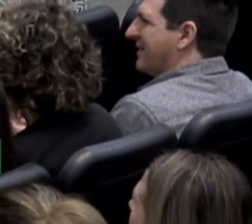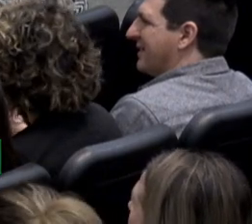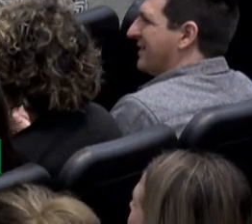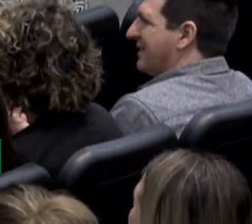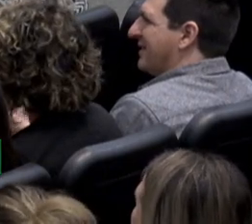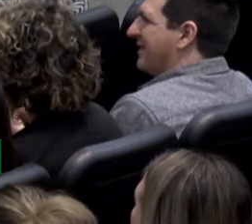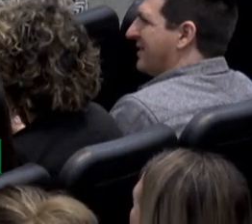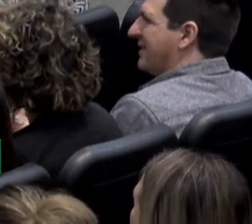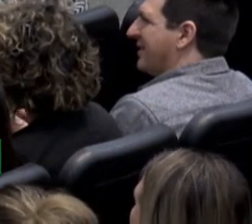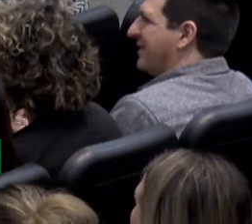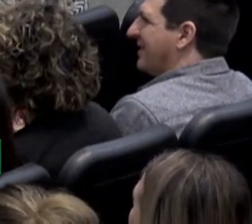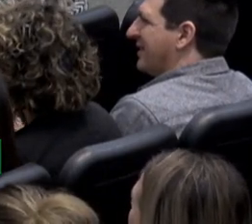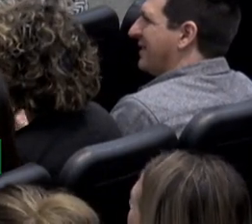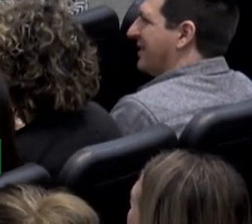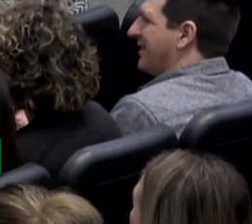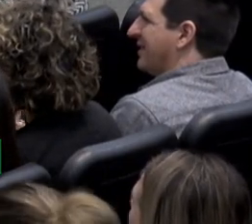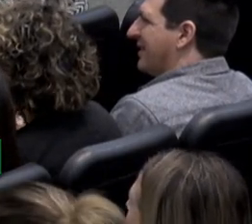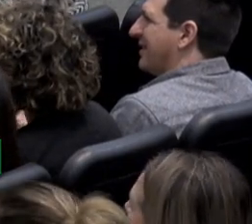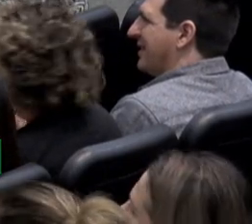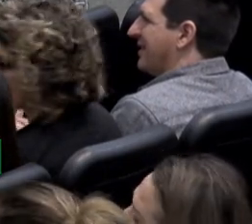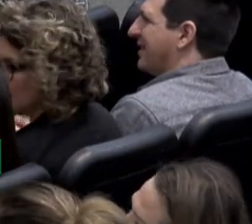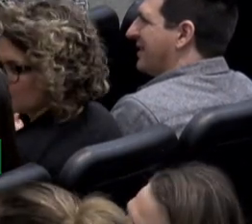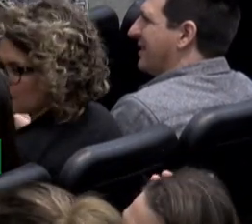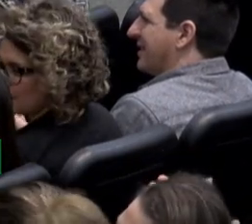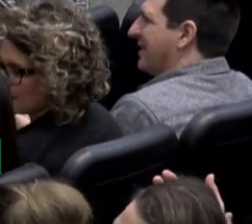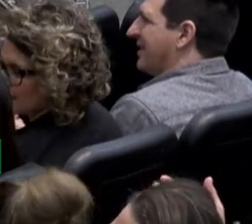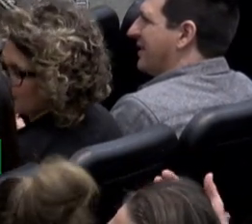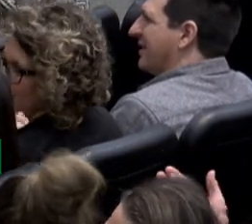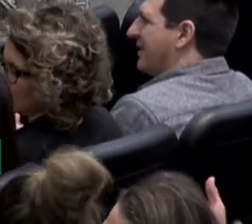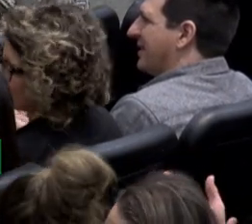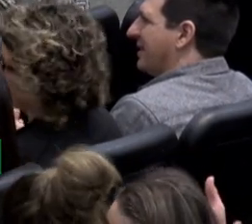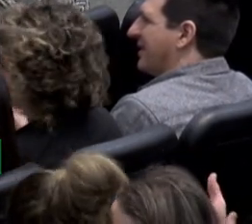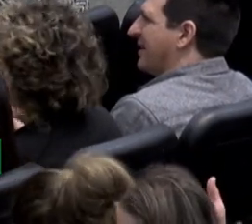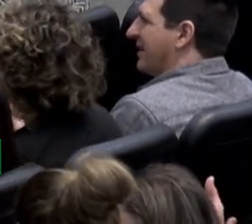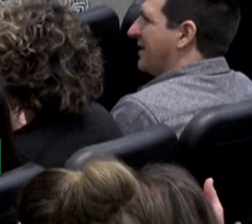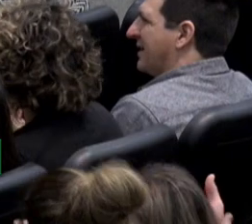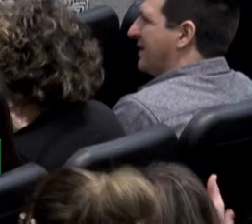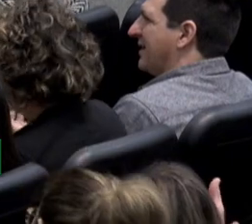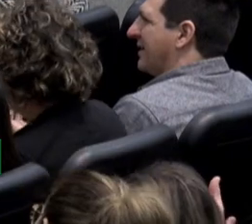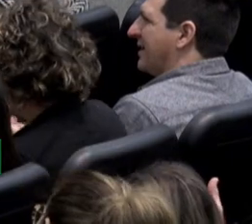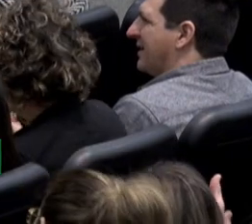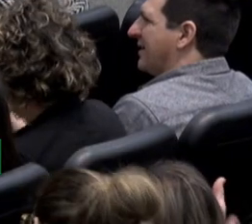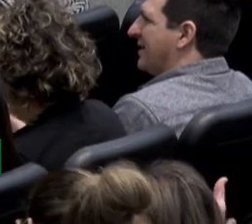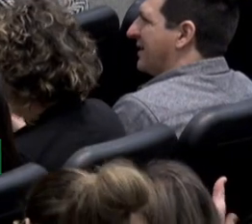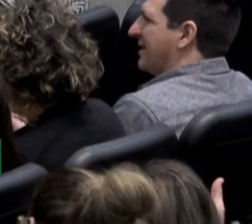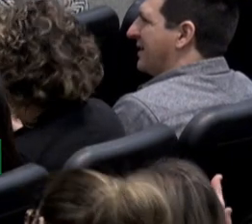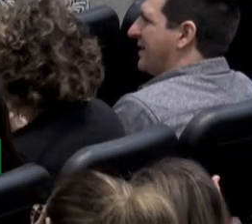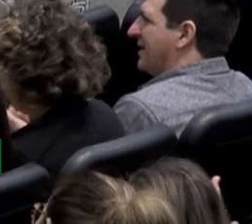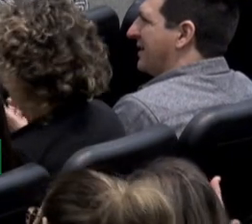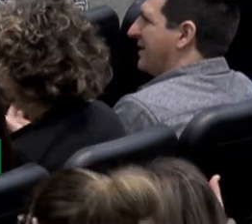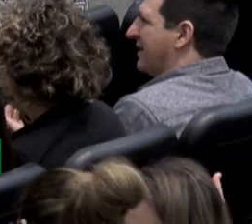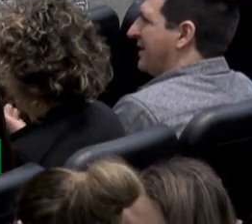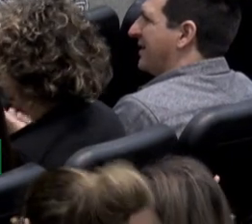não. A maré vai, a maré vem. O que ela gosta mesmo?